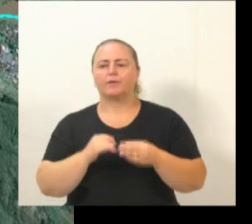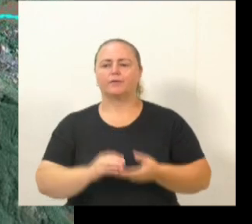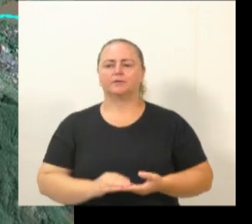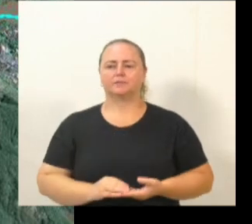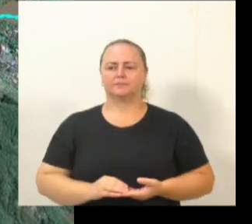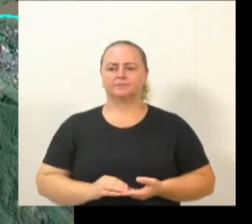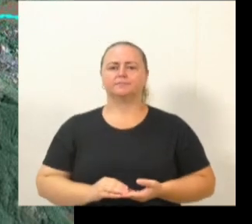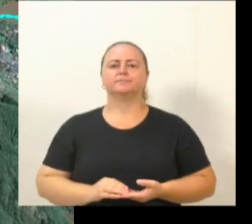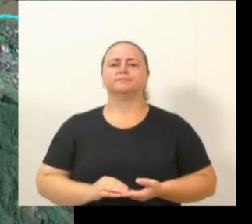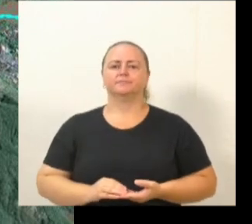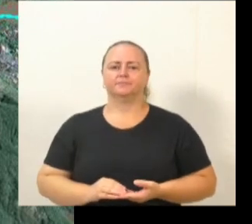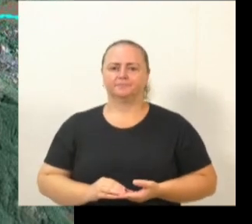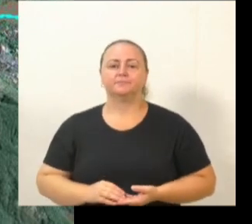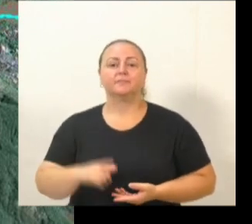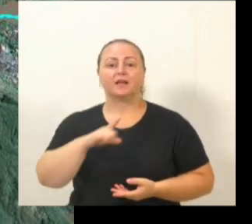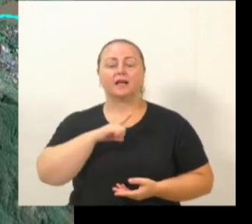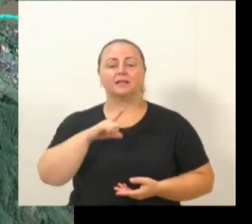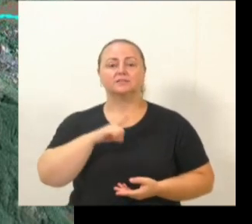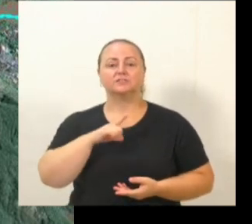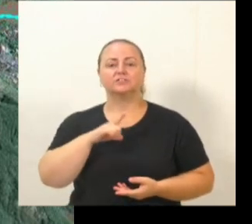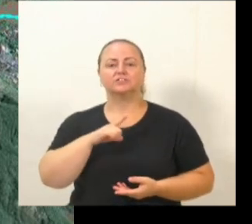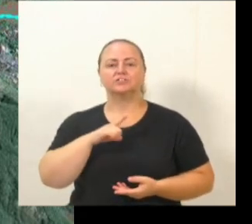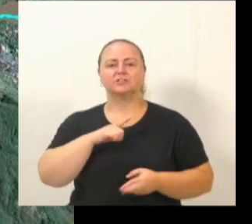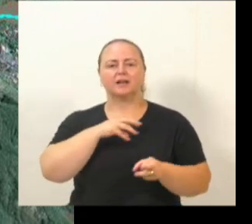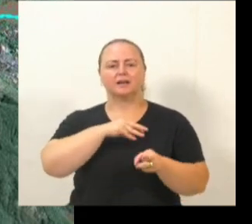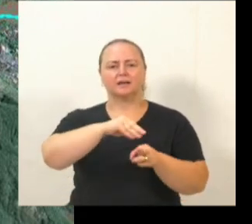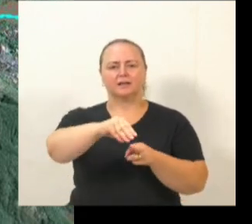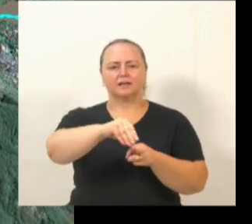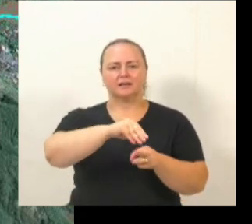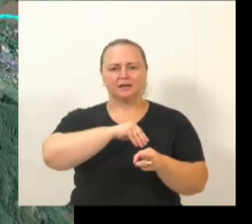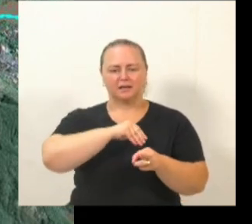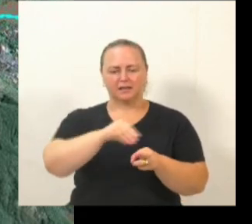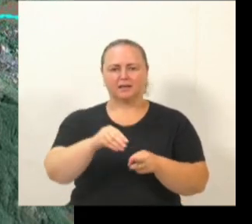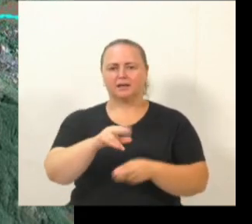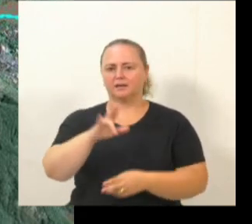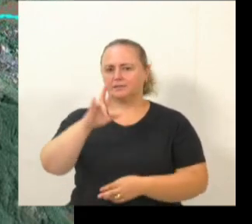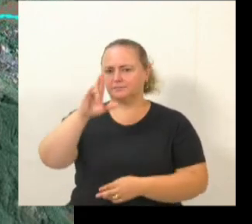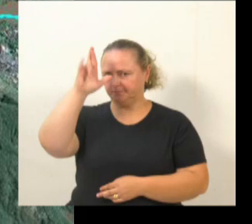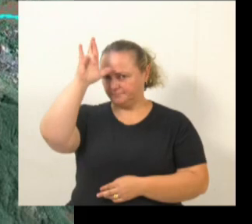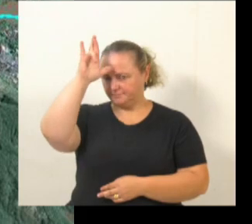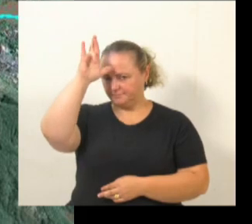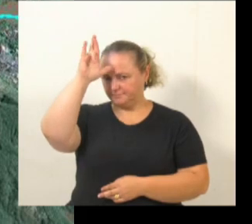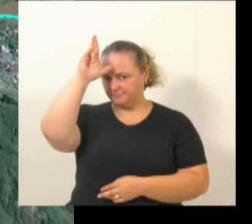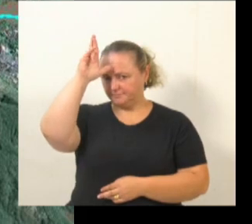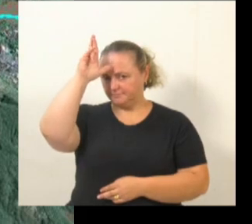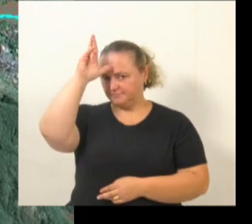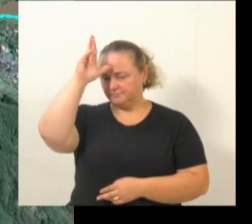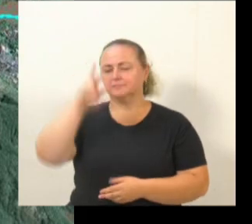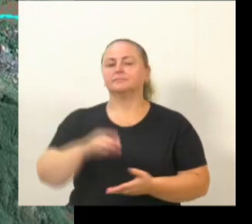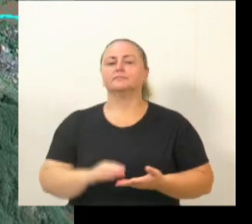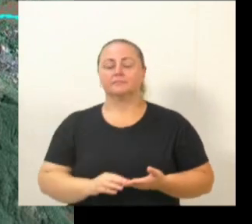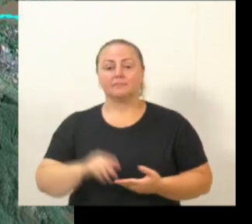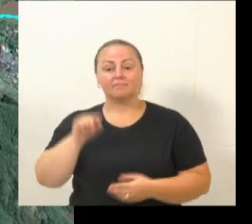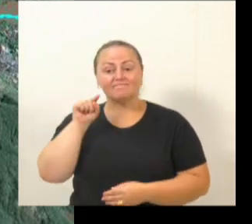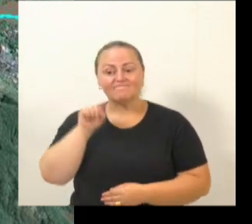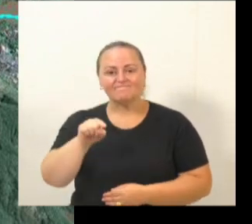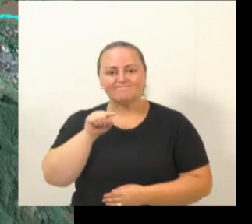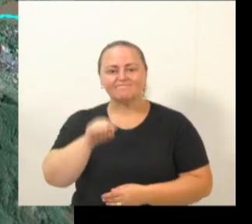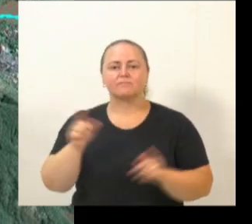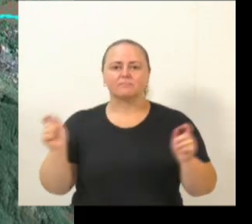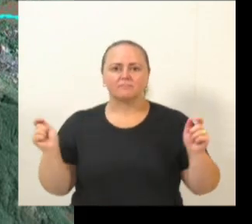Ribeirão Fresco, Bom Retiro, e a construção de 2 estações de tratamento, aí sim, de maior